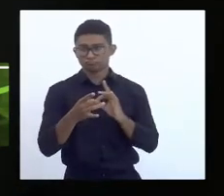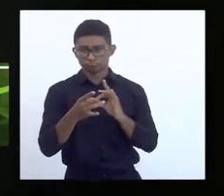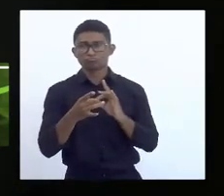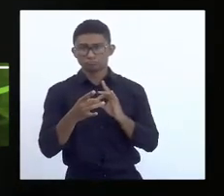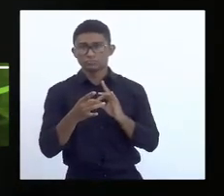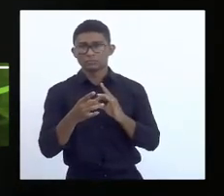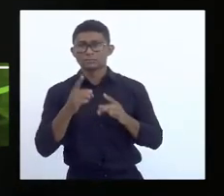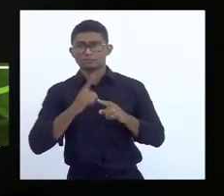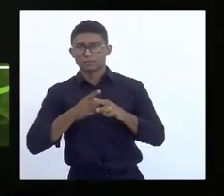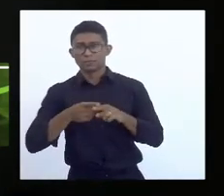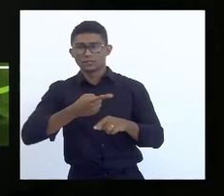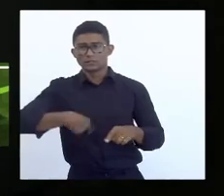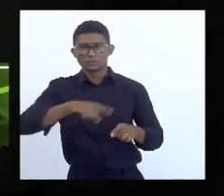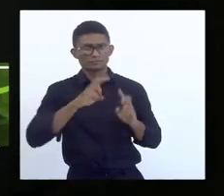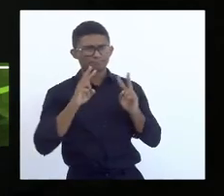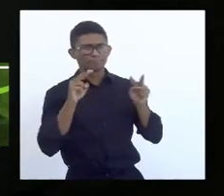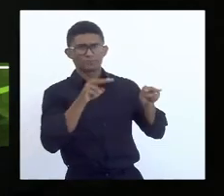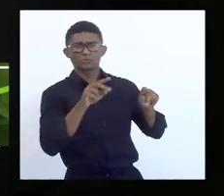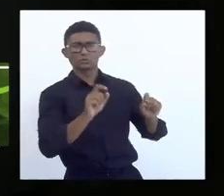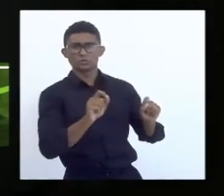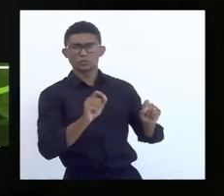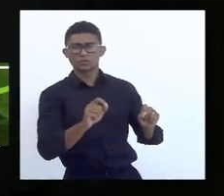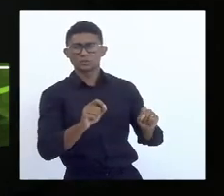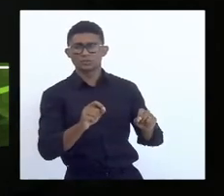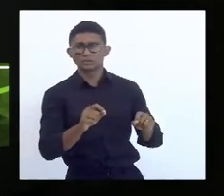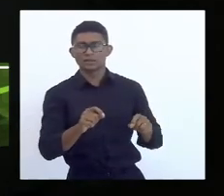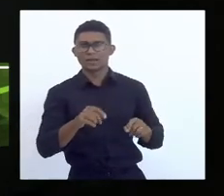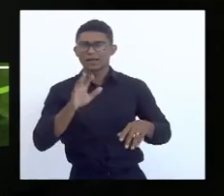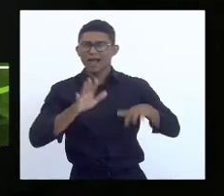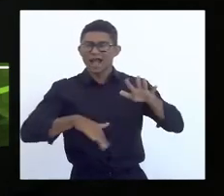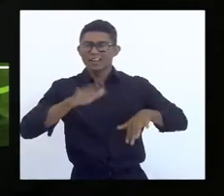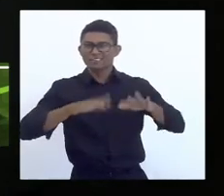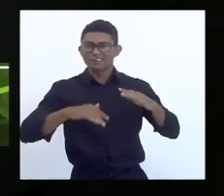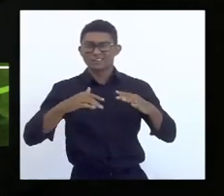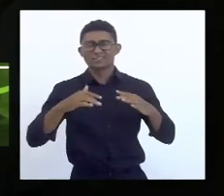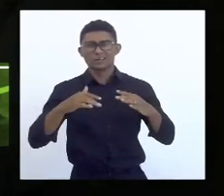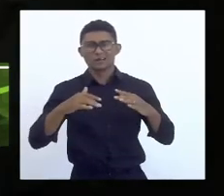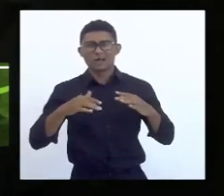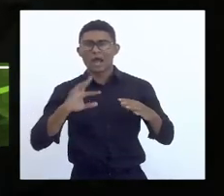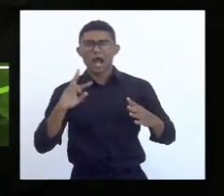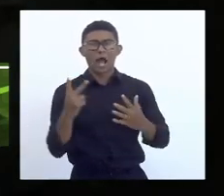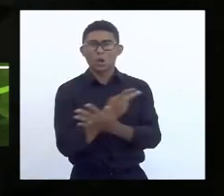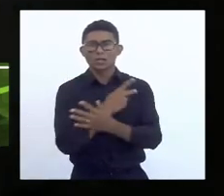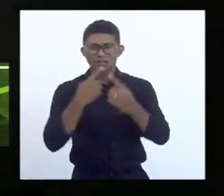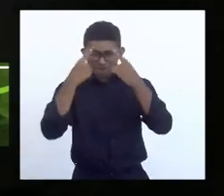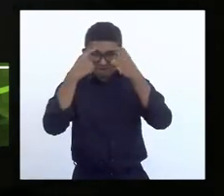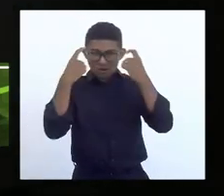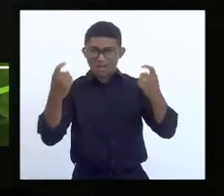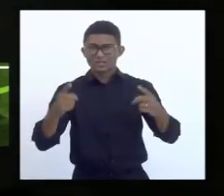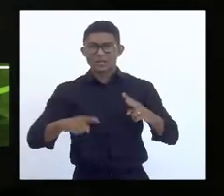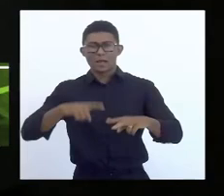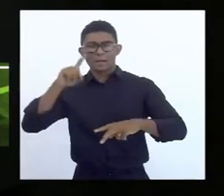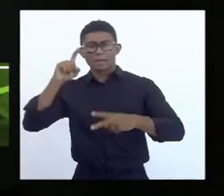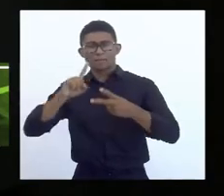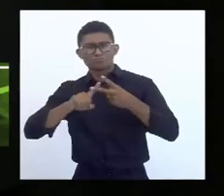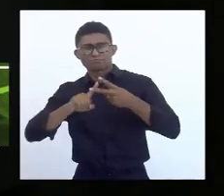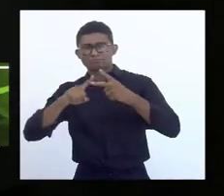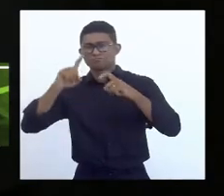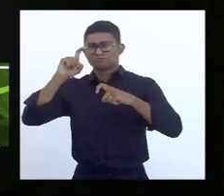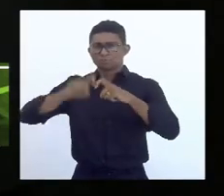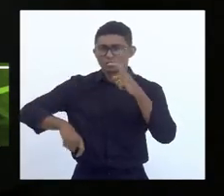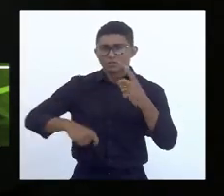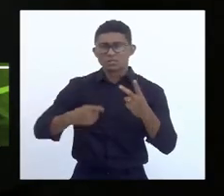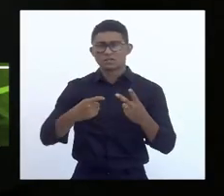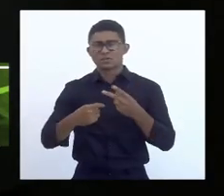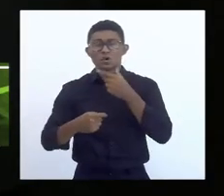visto é que durante o processo de assédio, de agressão e de violência contra a mulher, esses homens